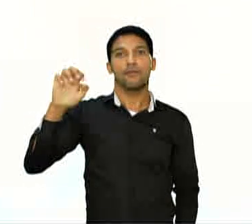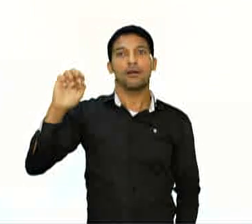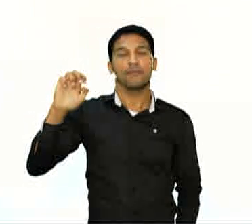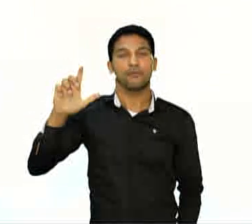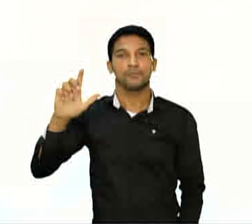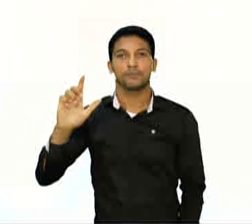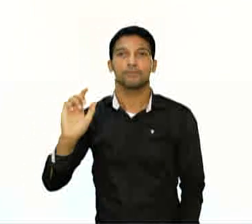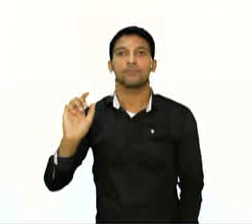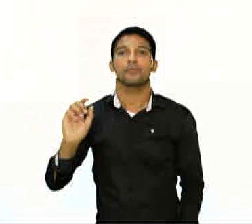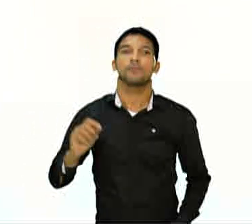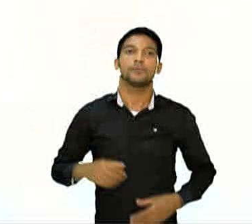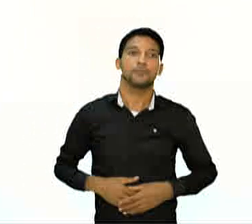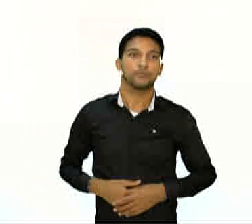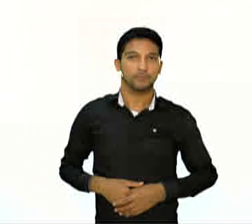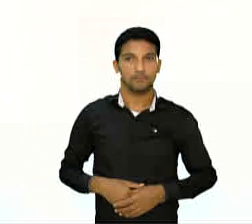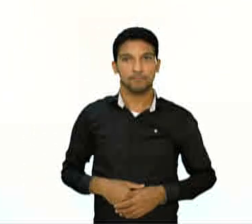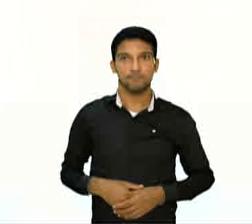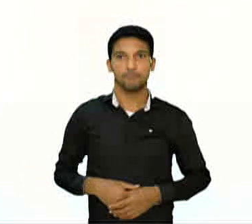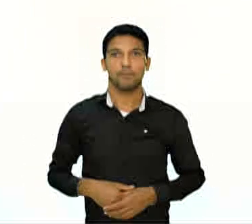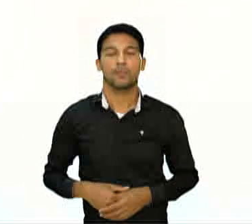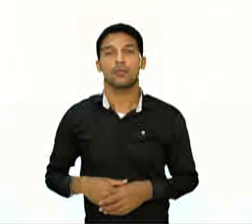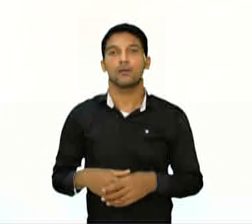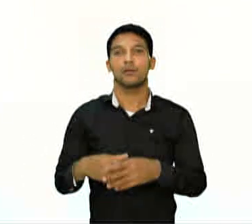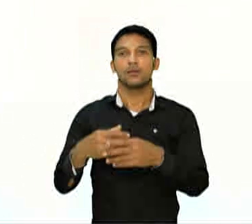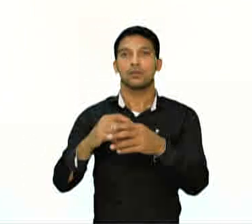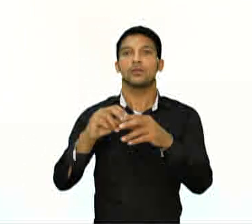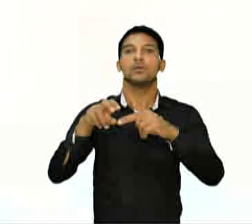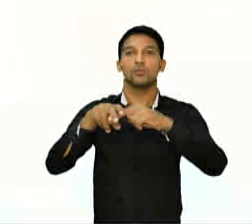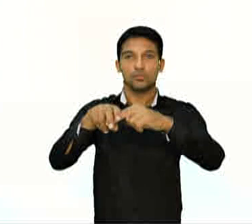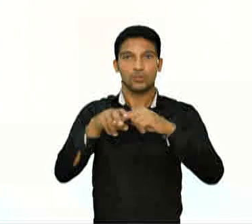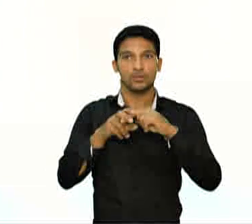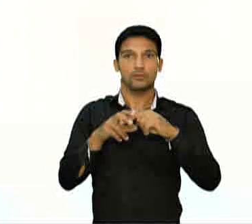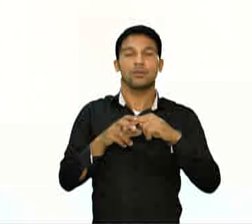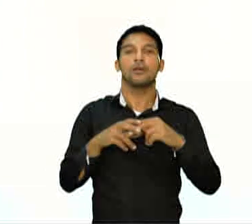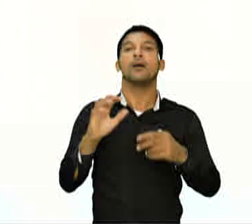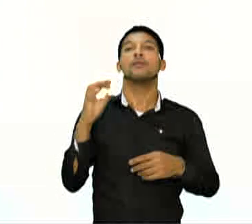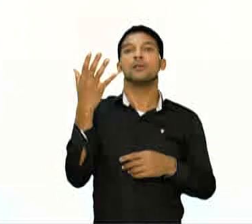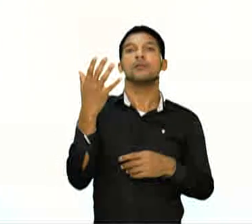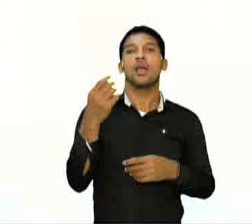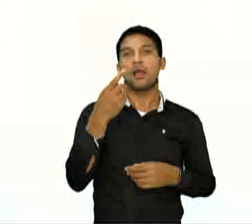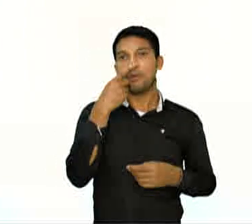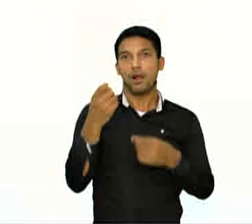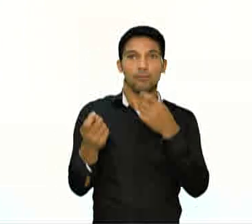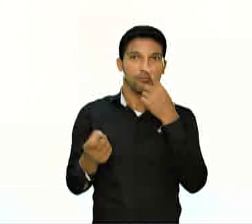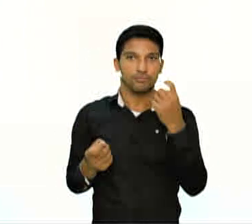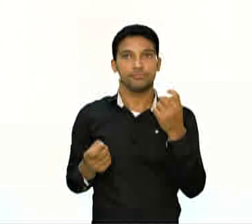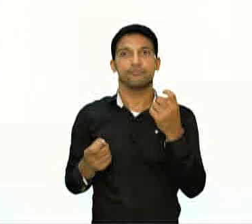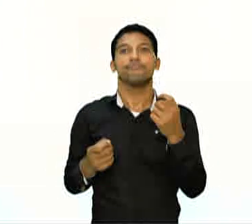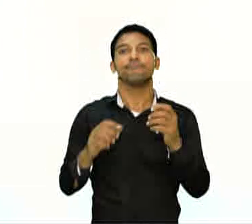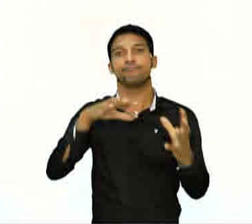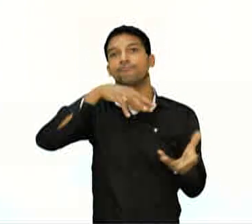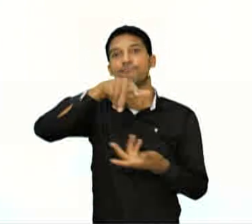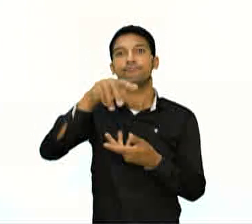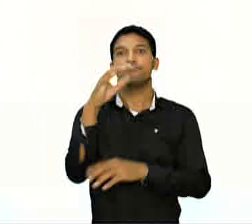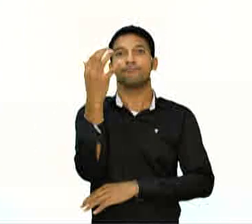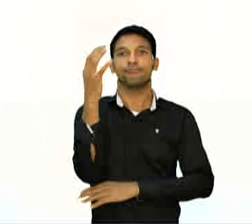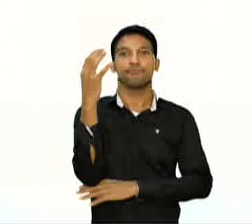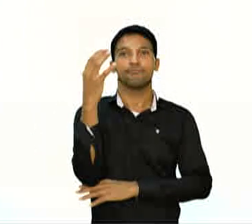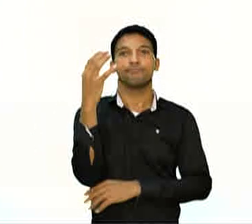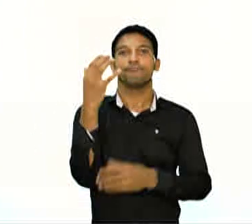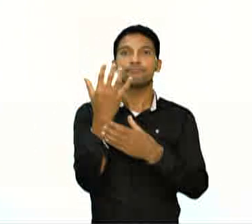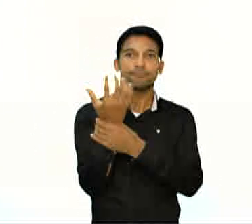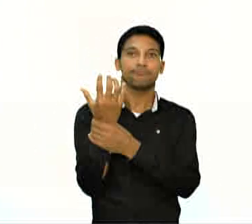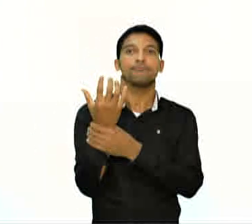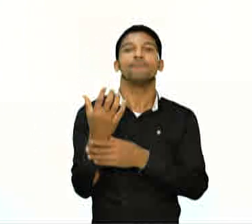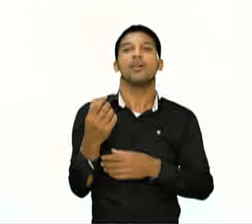principalmente do petróleo, e a poluição ambiental causada por essas fontes, combustíveis fósseis. Nós vamos fazer o quê? Assinale a